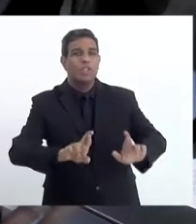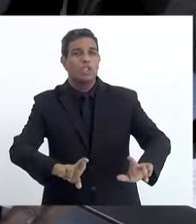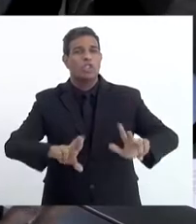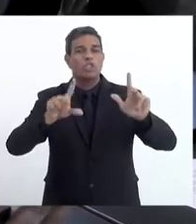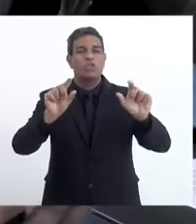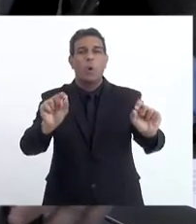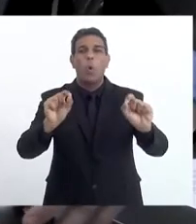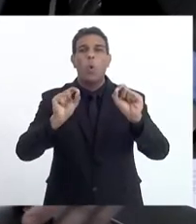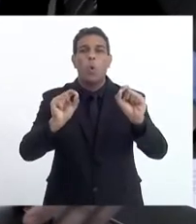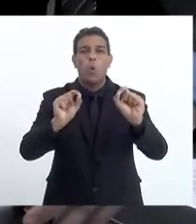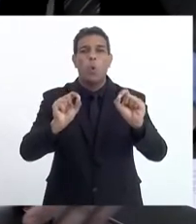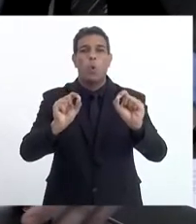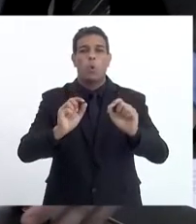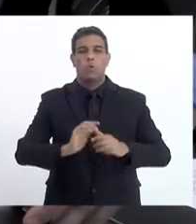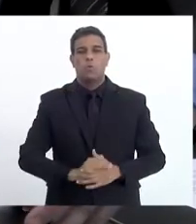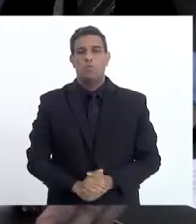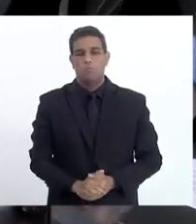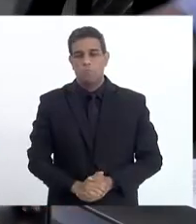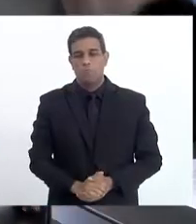o